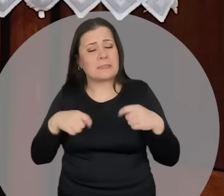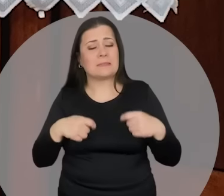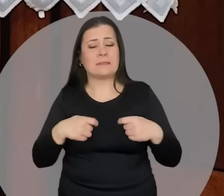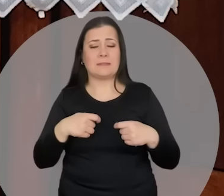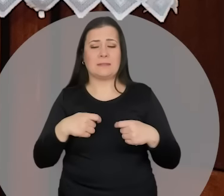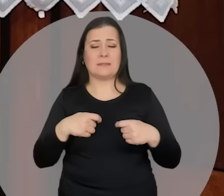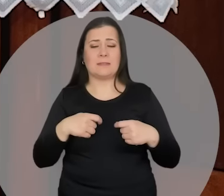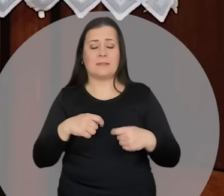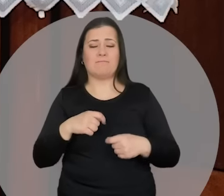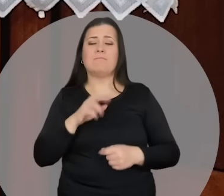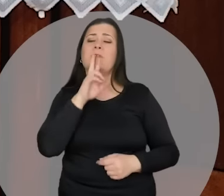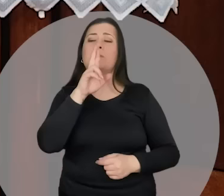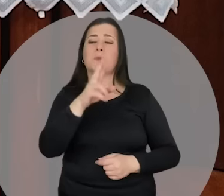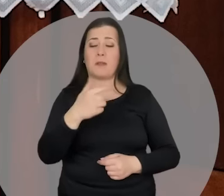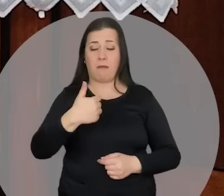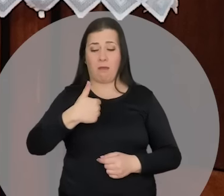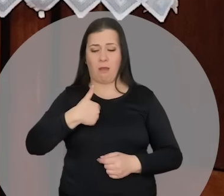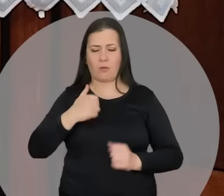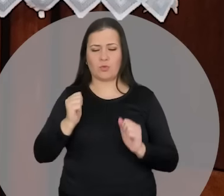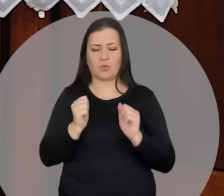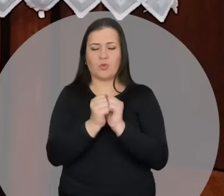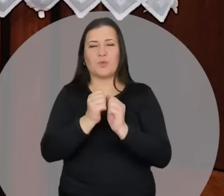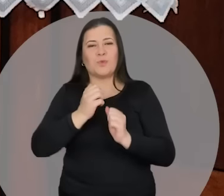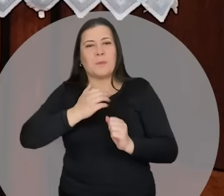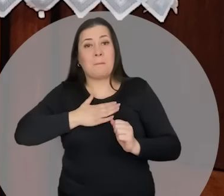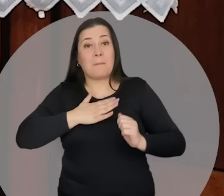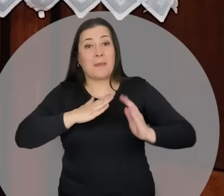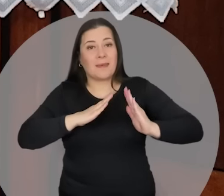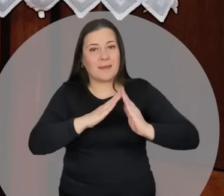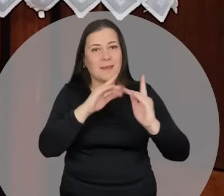minha igreja, servimos ao Senhor.